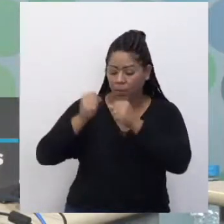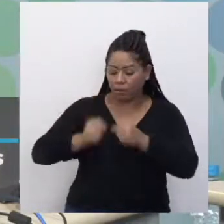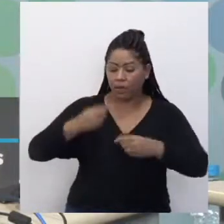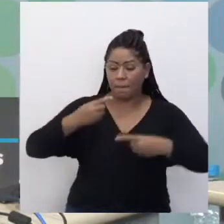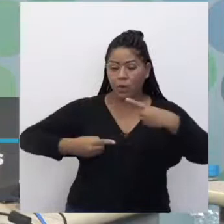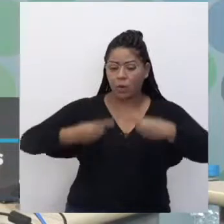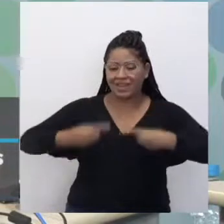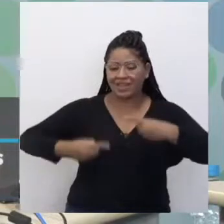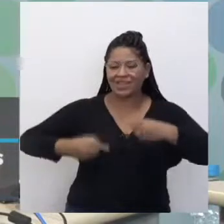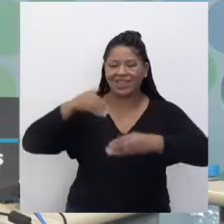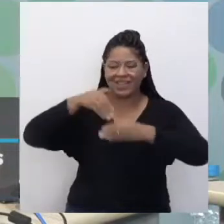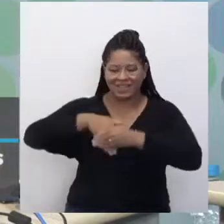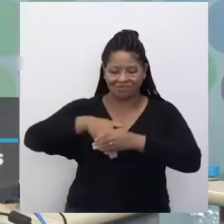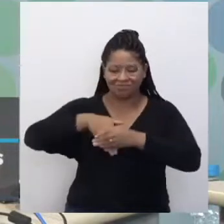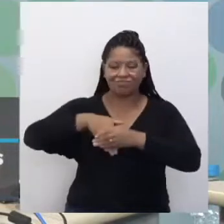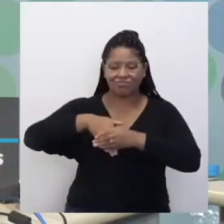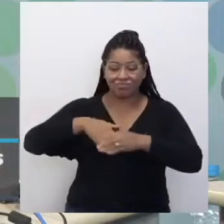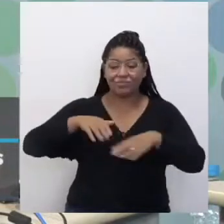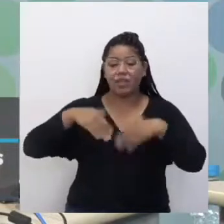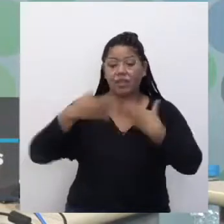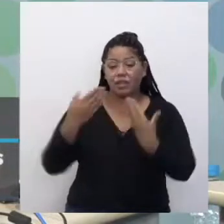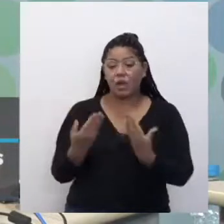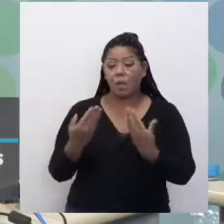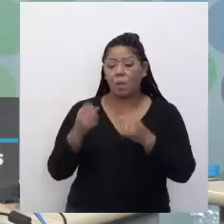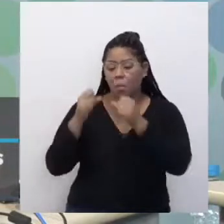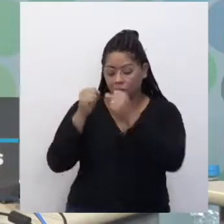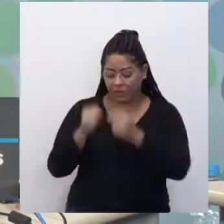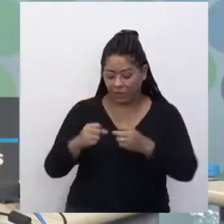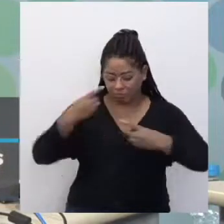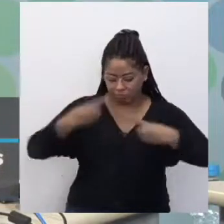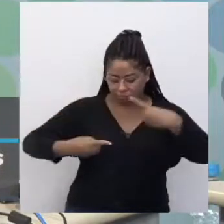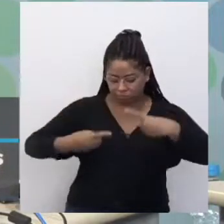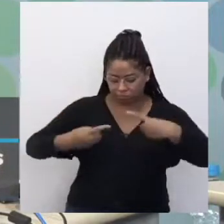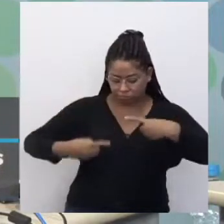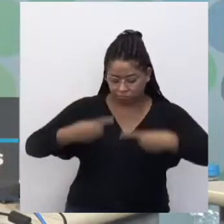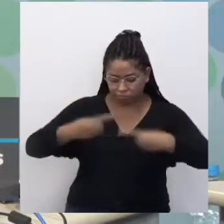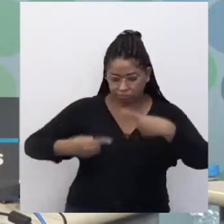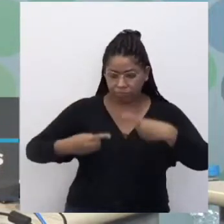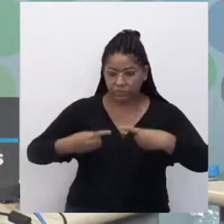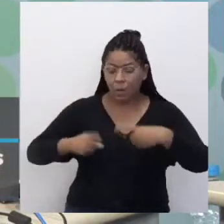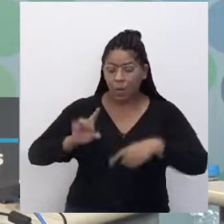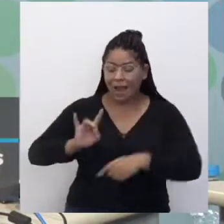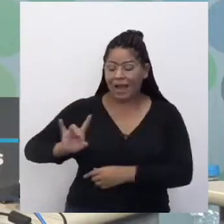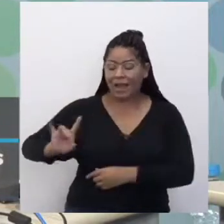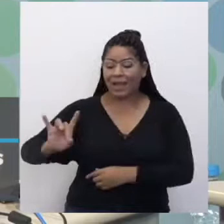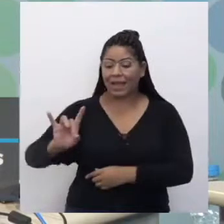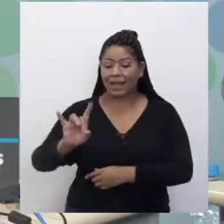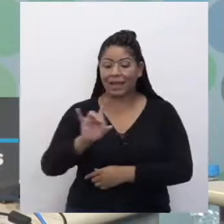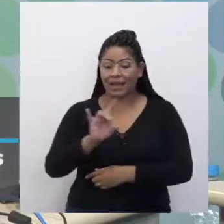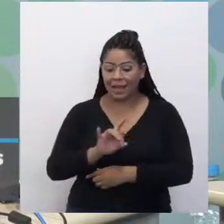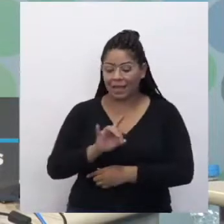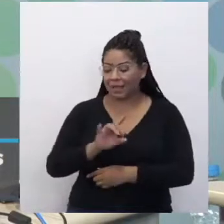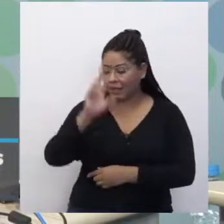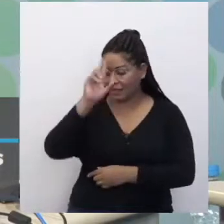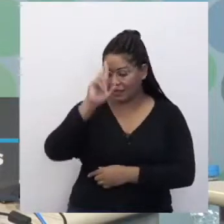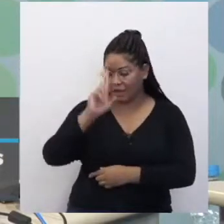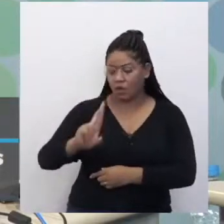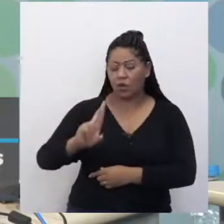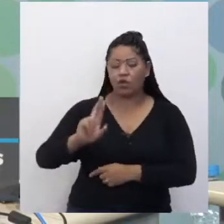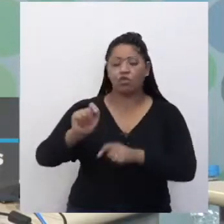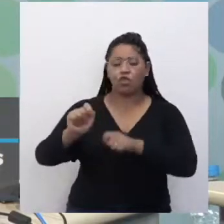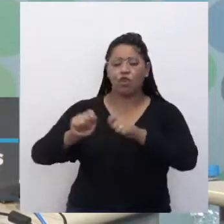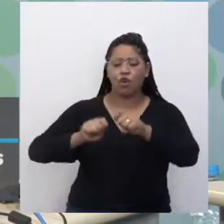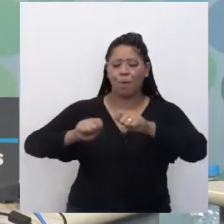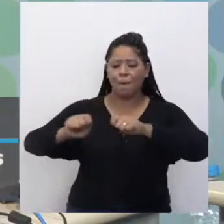fragmentado naquele momento, ou seja, um poder descentralizado. Cada senhor feudal tinha domínio, né, tinha